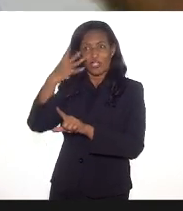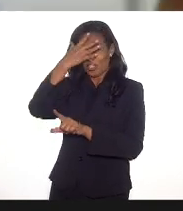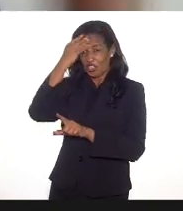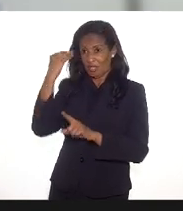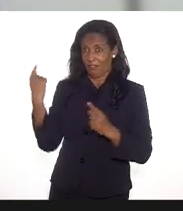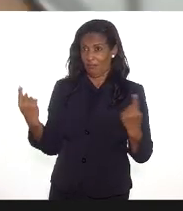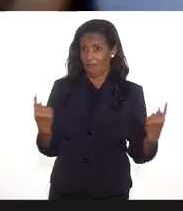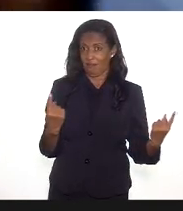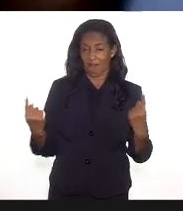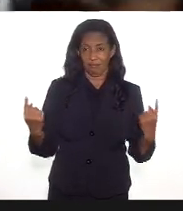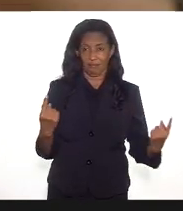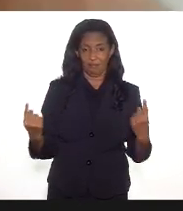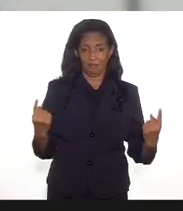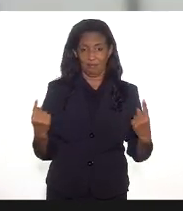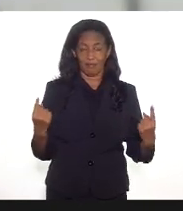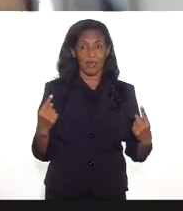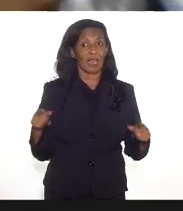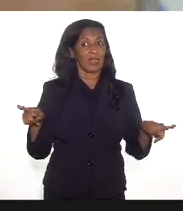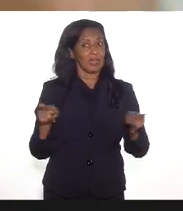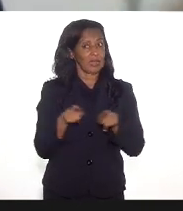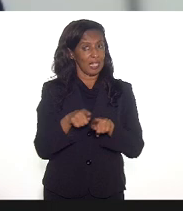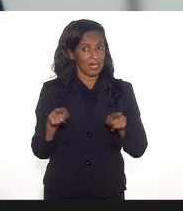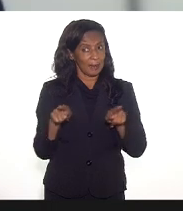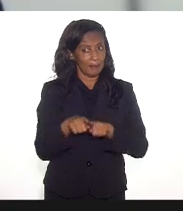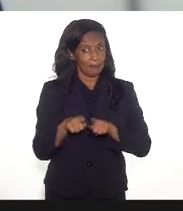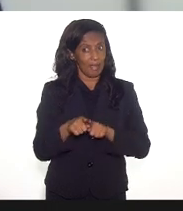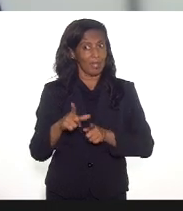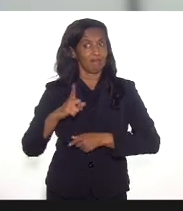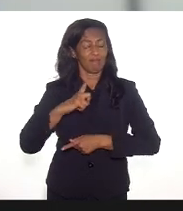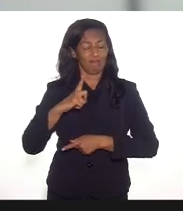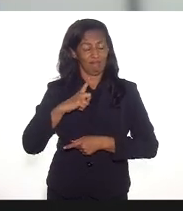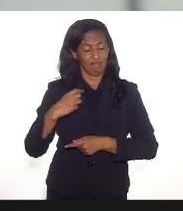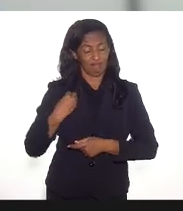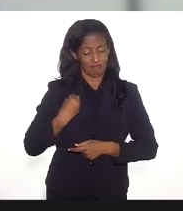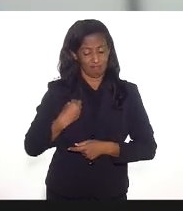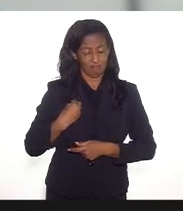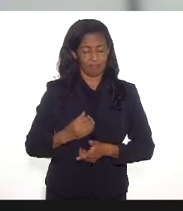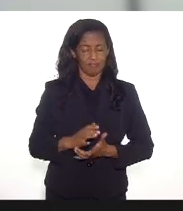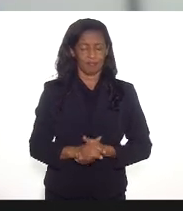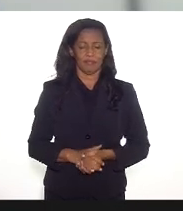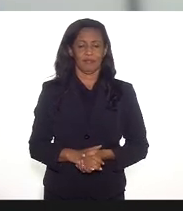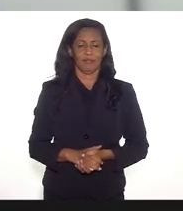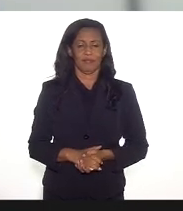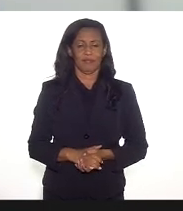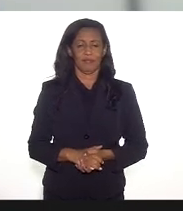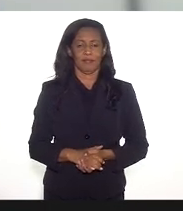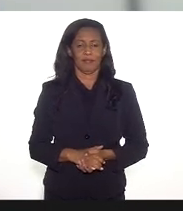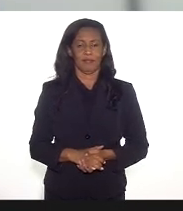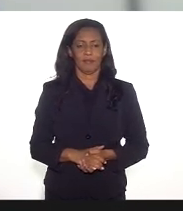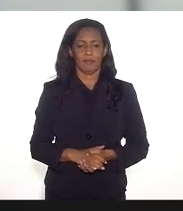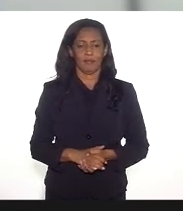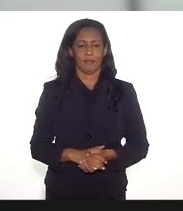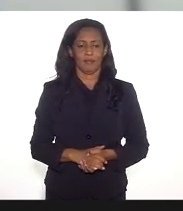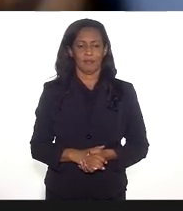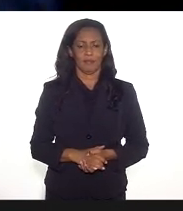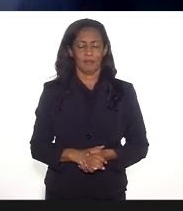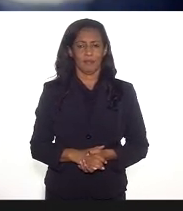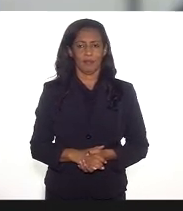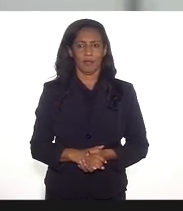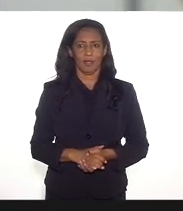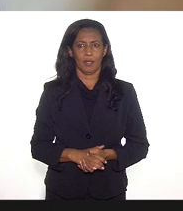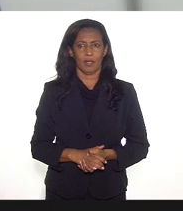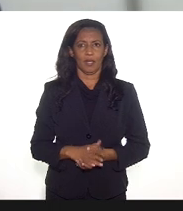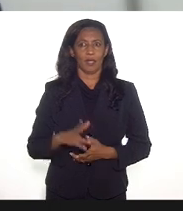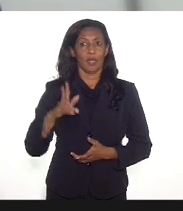esses instrumentos também existem. Quer dizer que, exceptuando